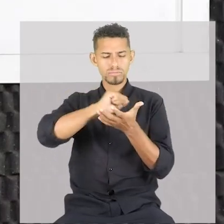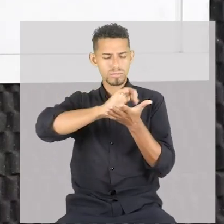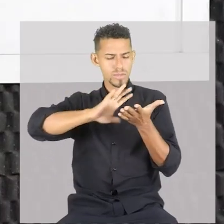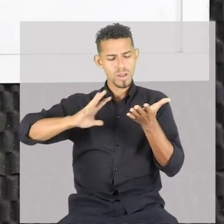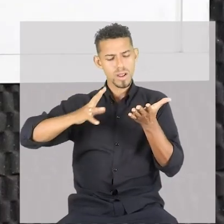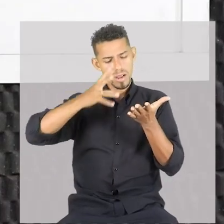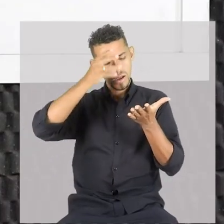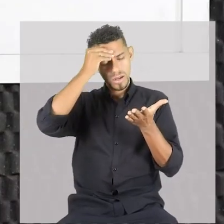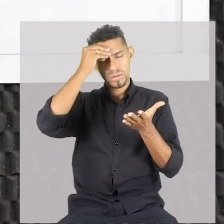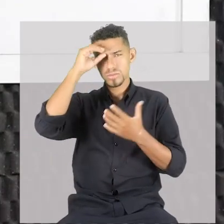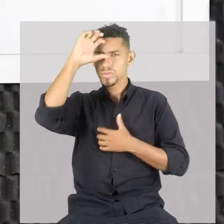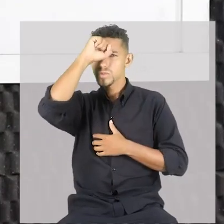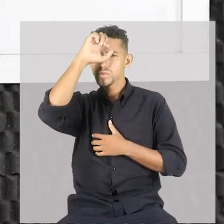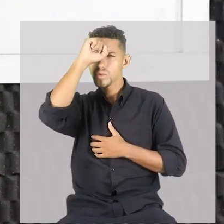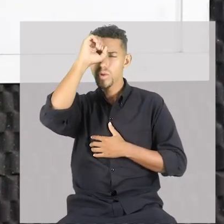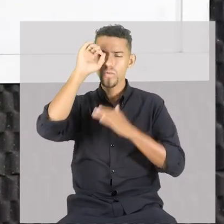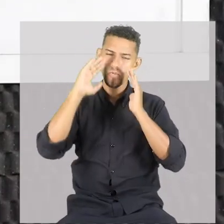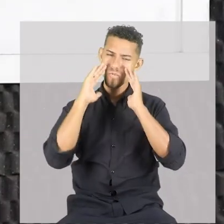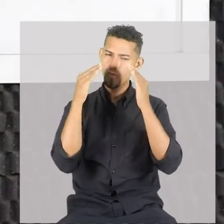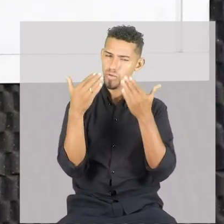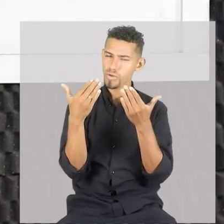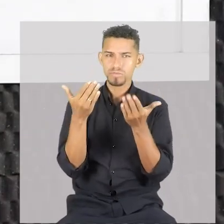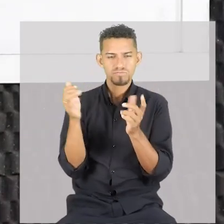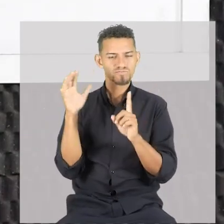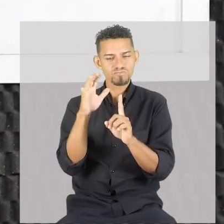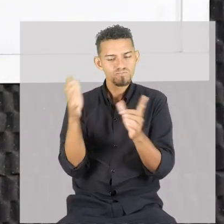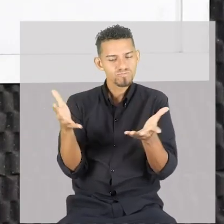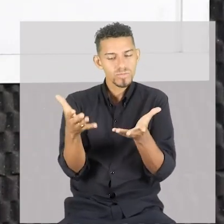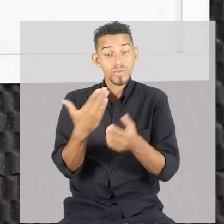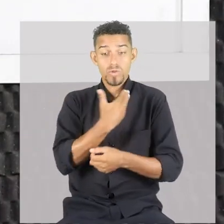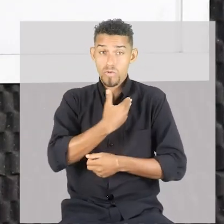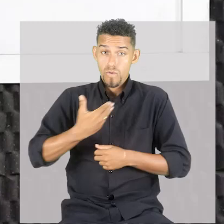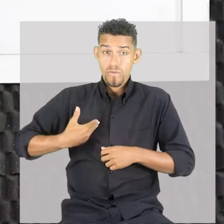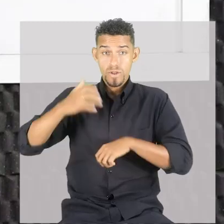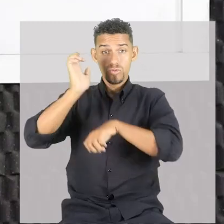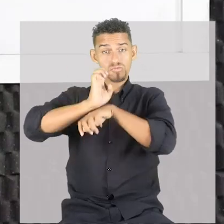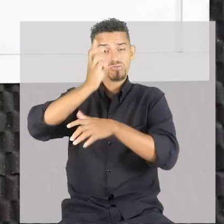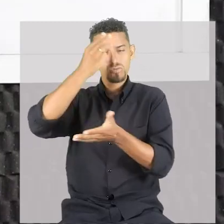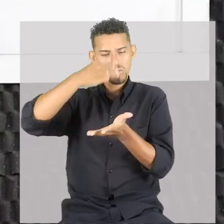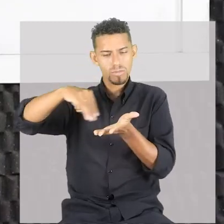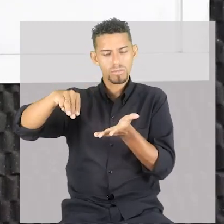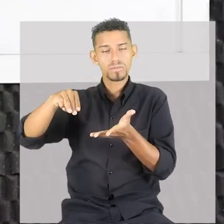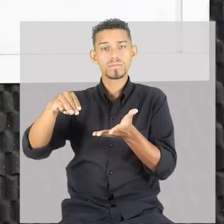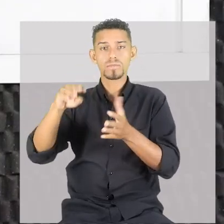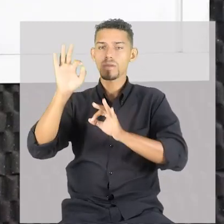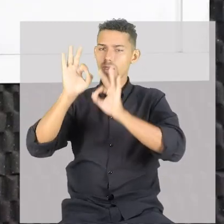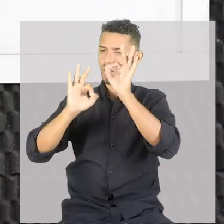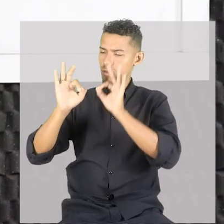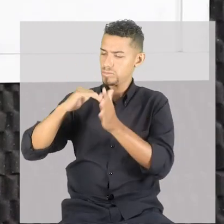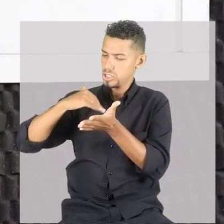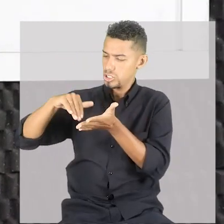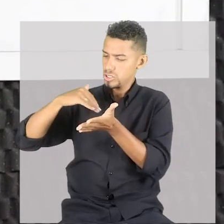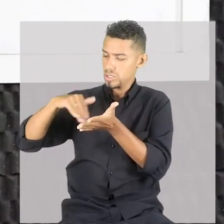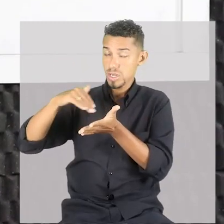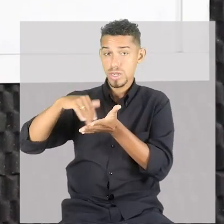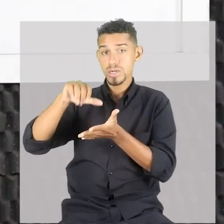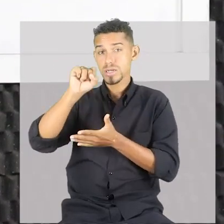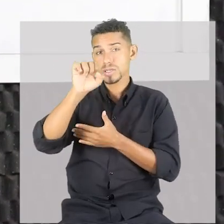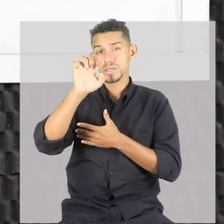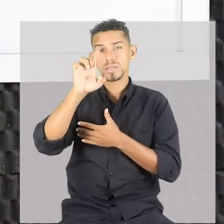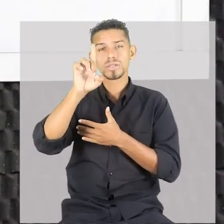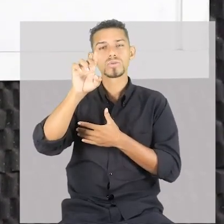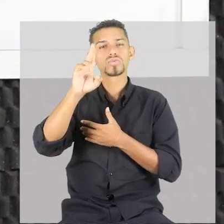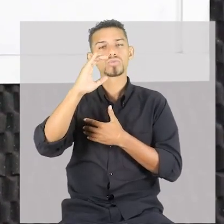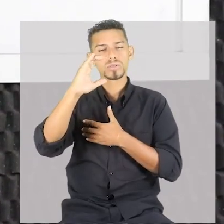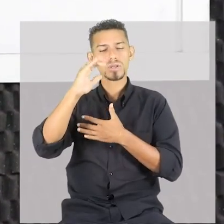curriculares complementares, com incentivo aí do governo do estado, feito aí pela nossa Secretaria de Educação. Estou aqui com